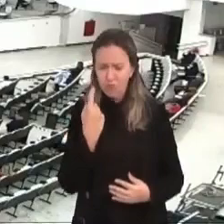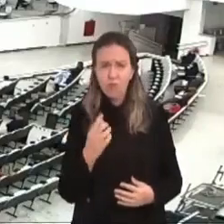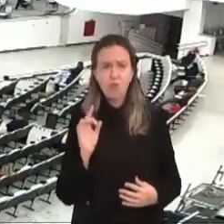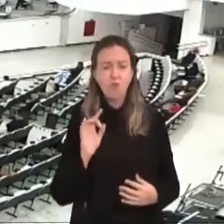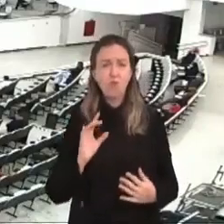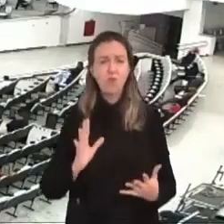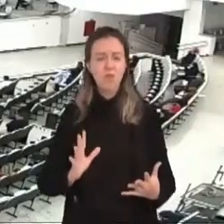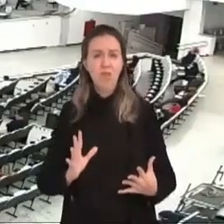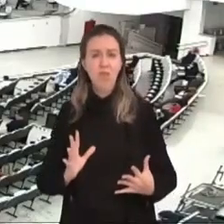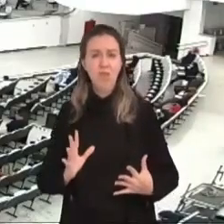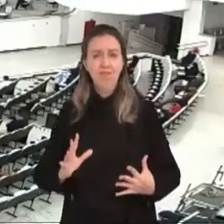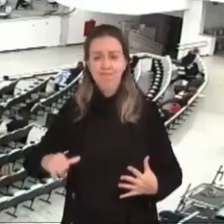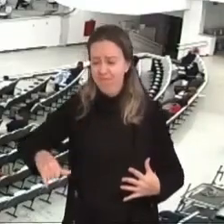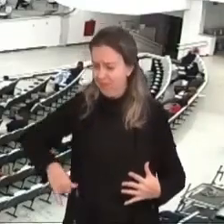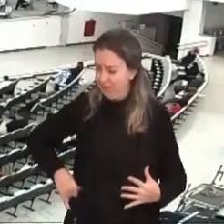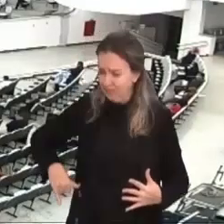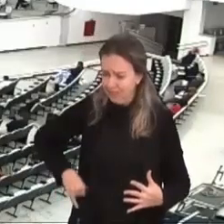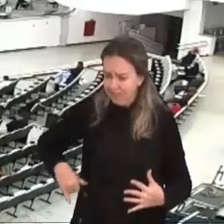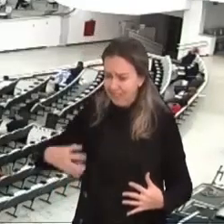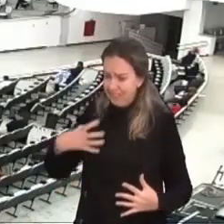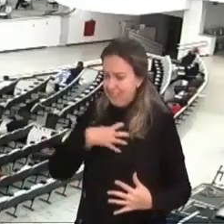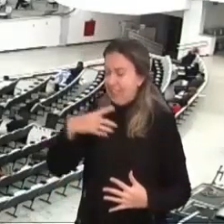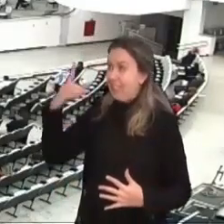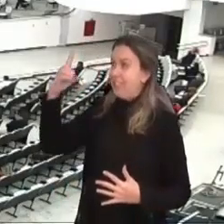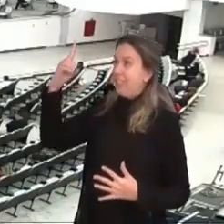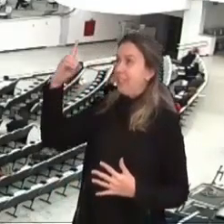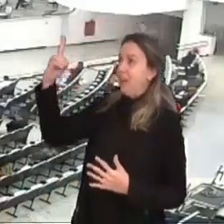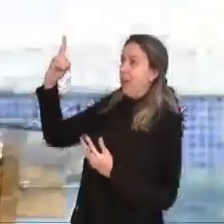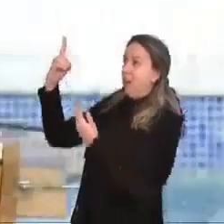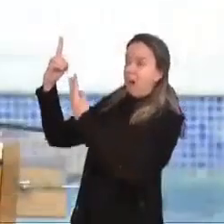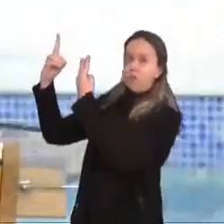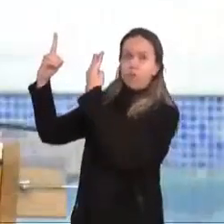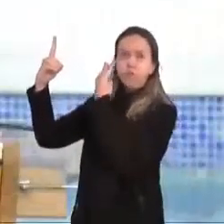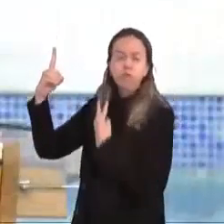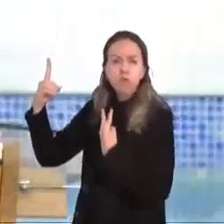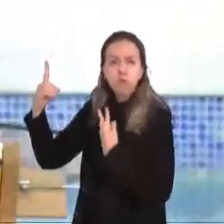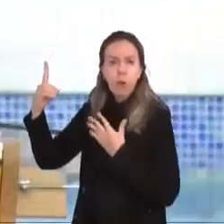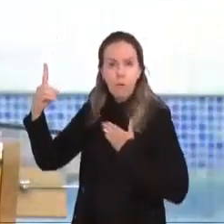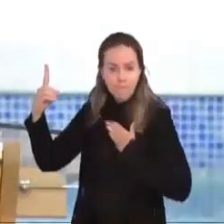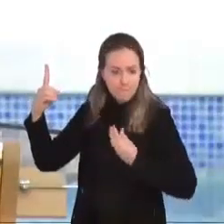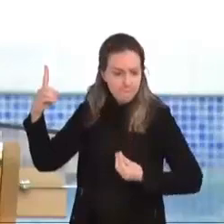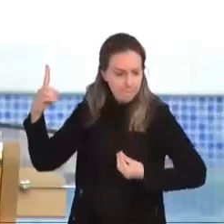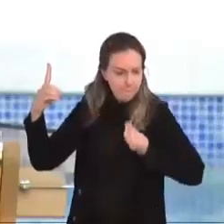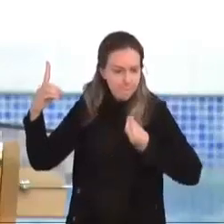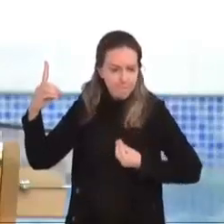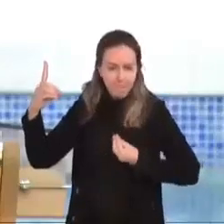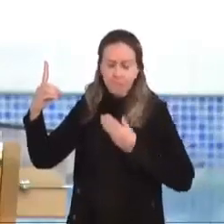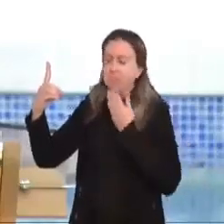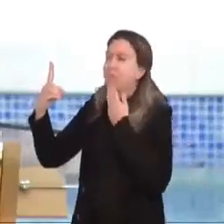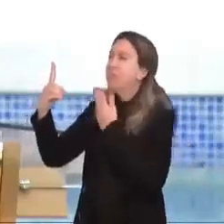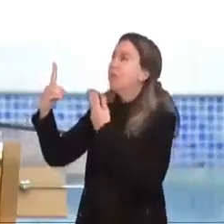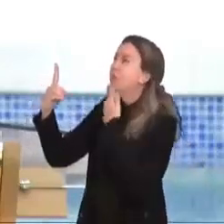lá que ele ouve estas célebres palavras.